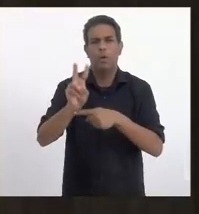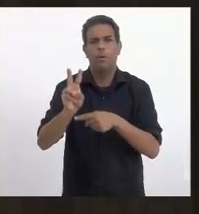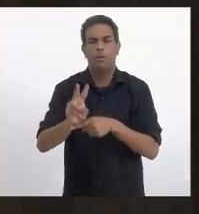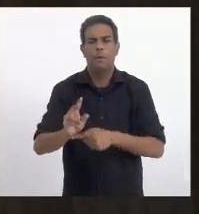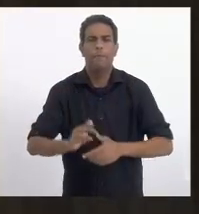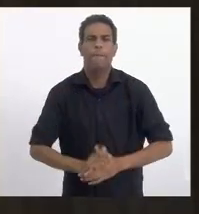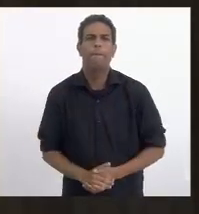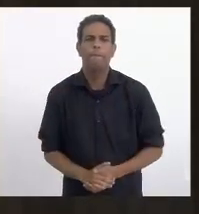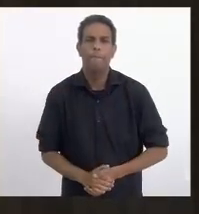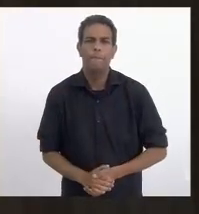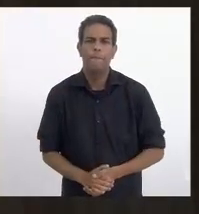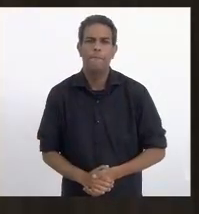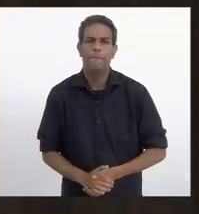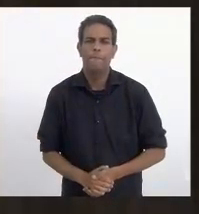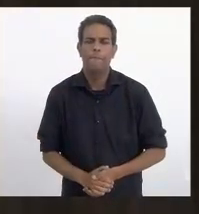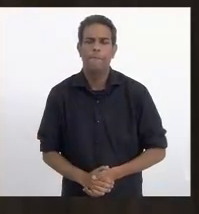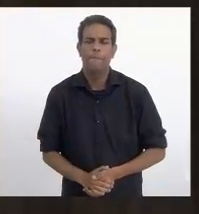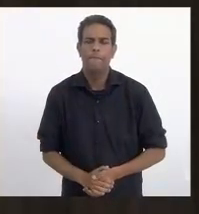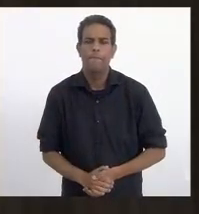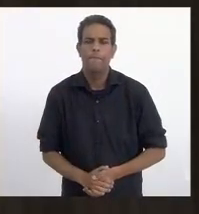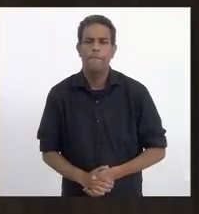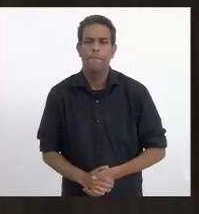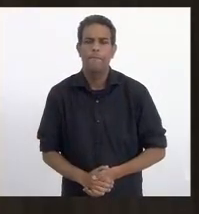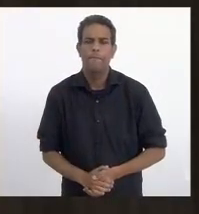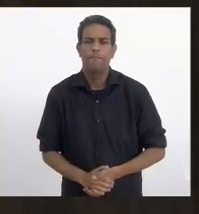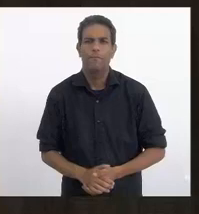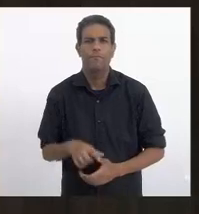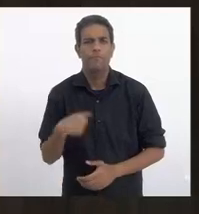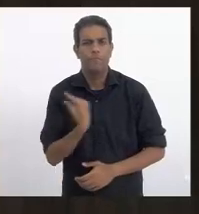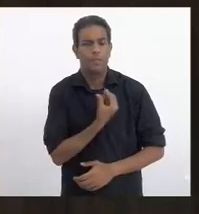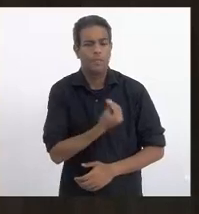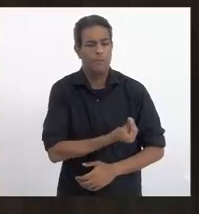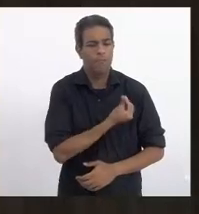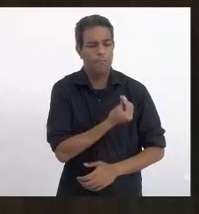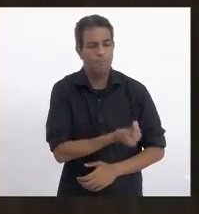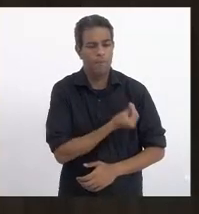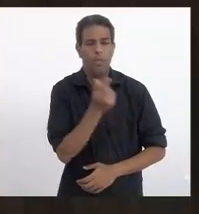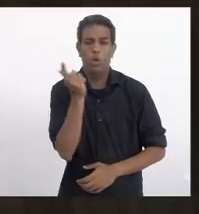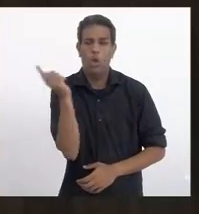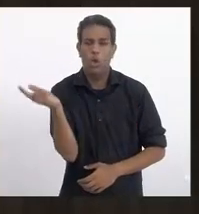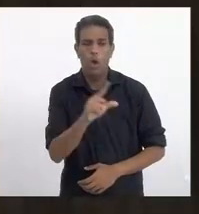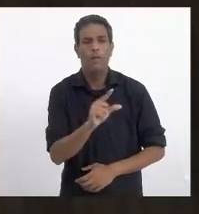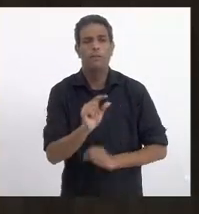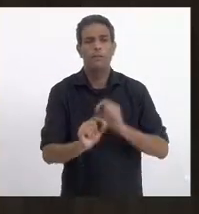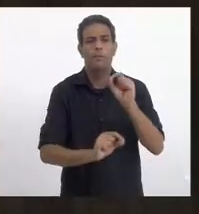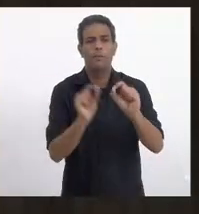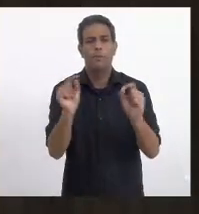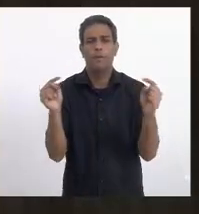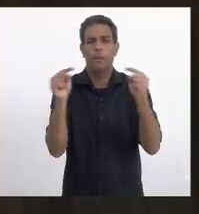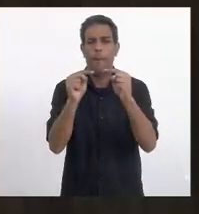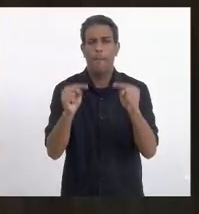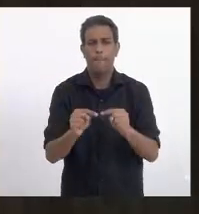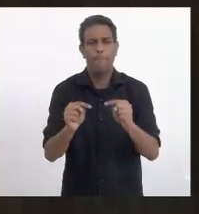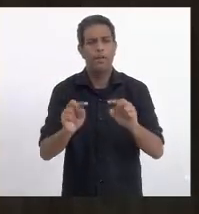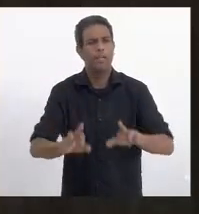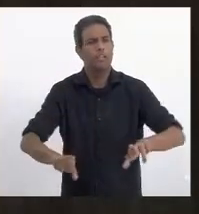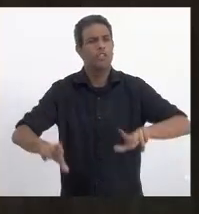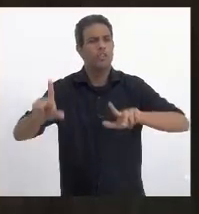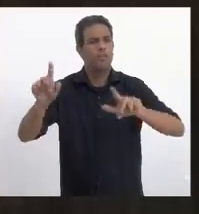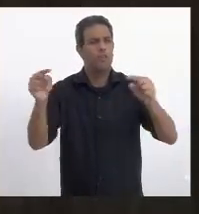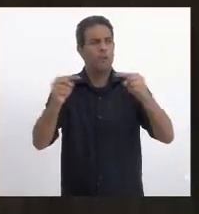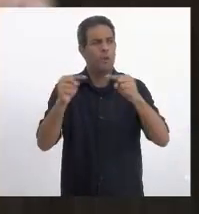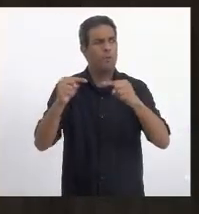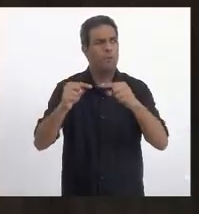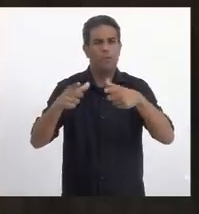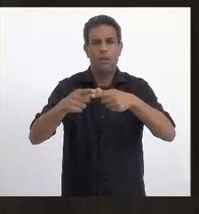E desde lá de trágica com pedimos a participação para construir junto fazendo uma história diferente que